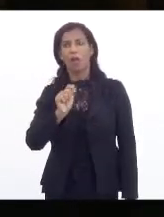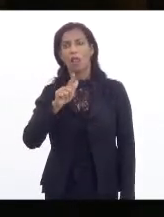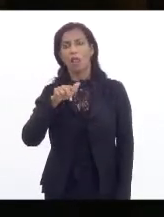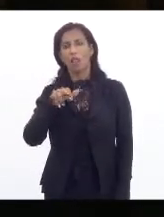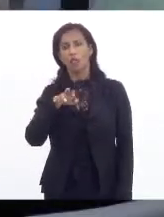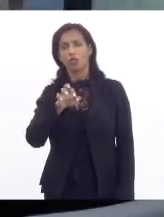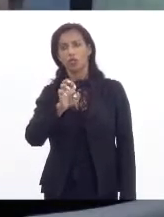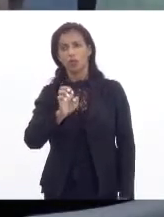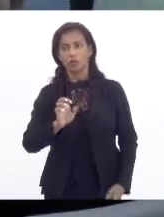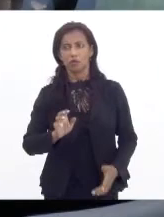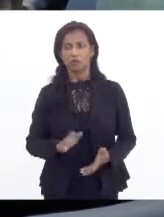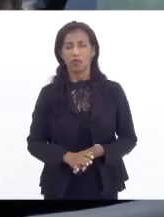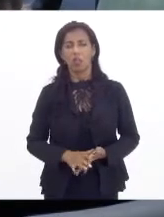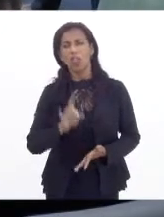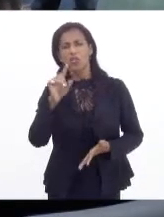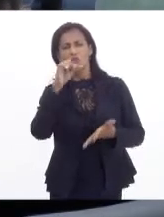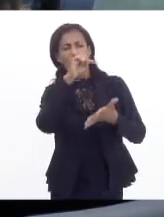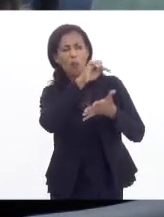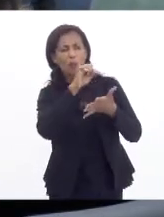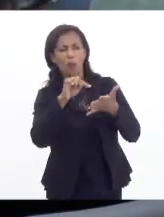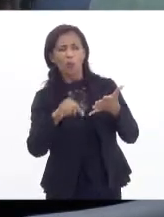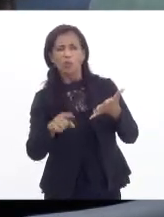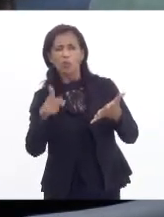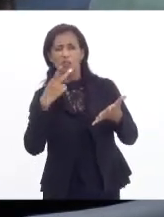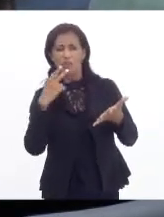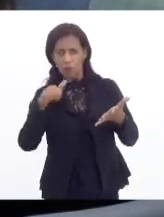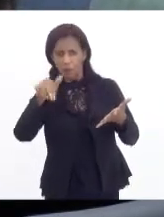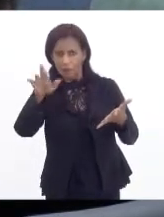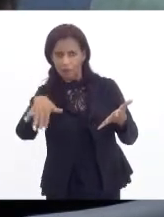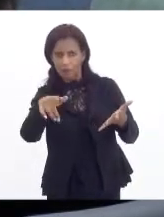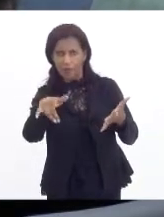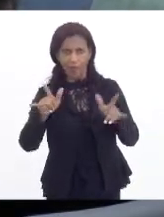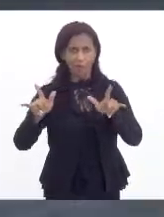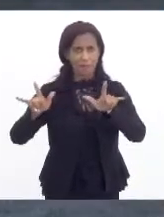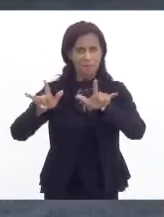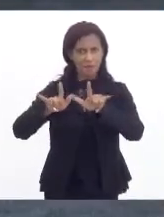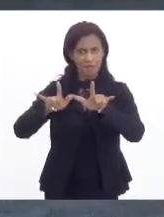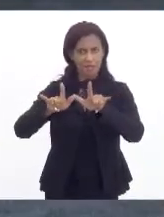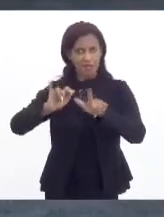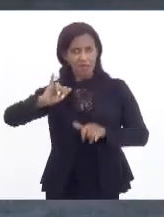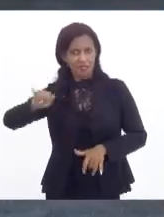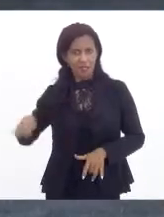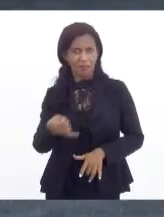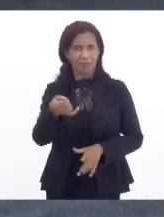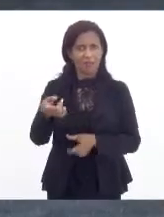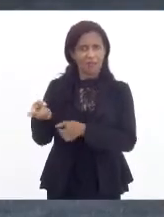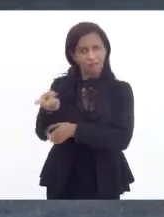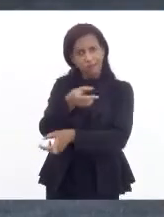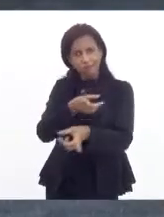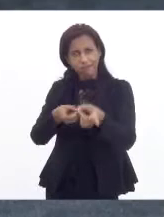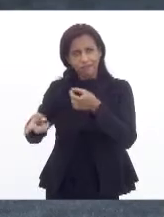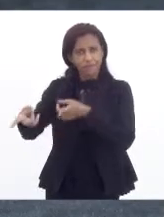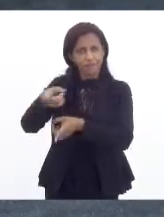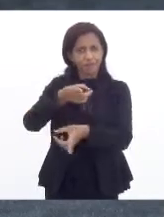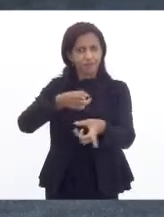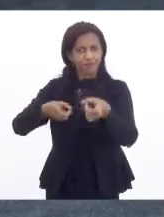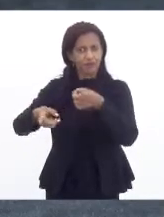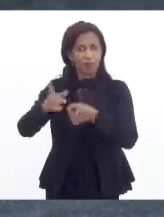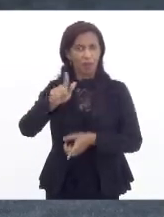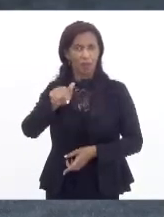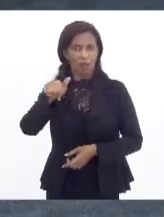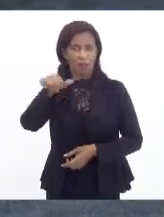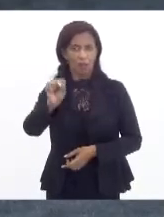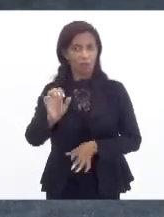Freitas. Apenas pontuar, deputado, a senhora colocou muito bem que a milícia se vale do comércio de venda de